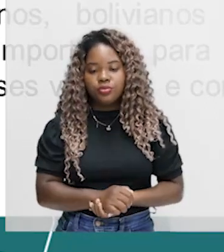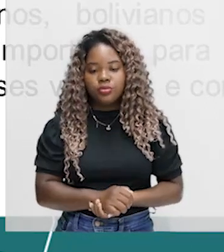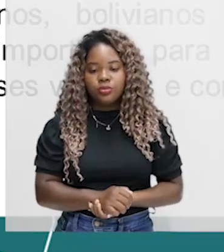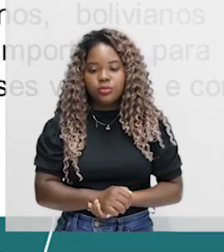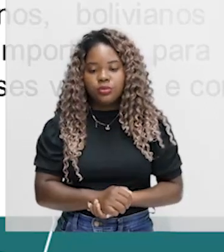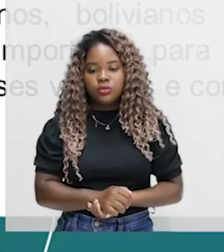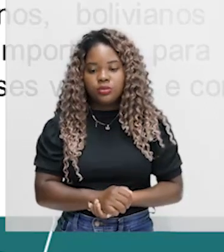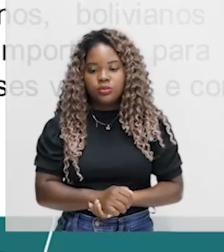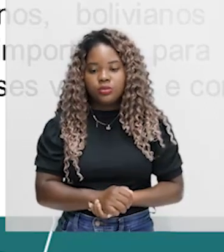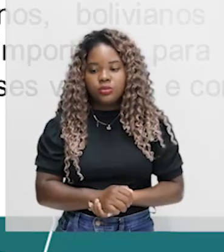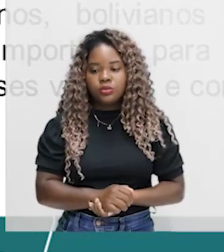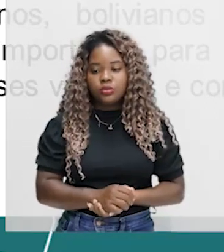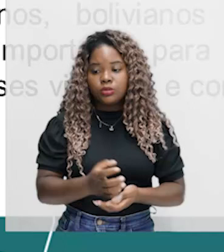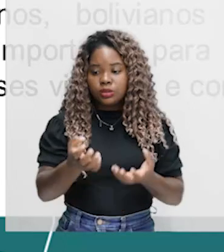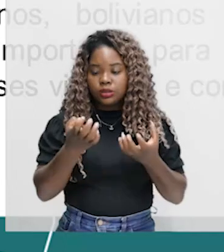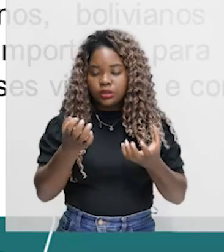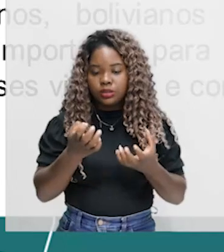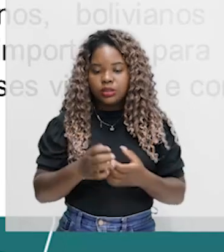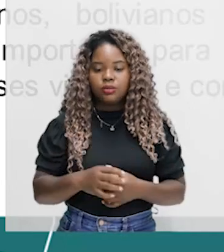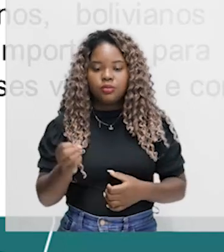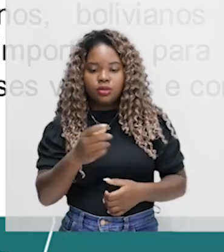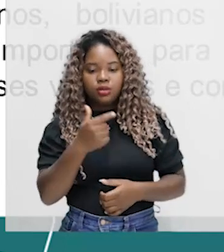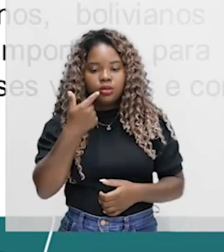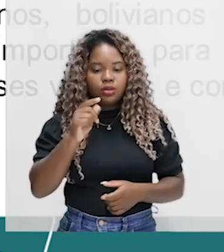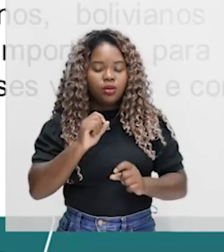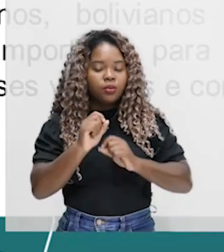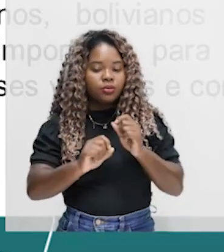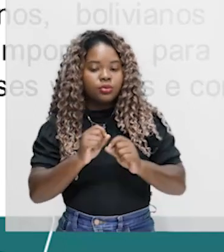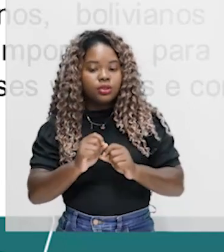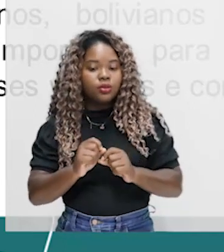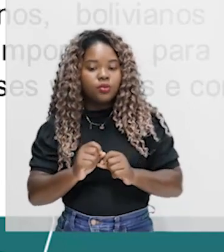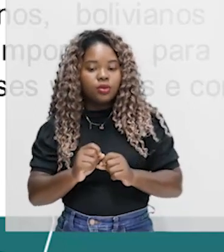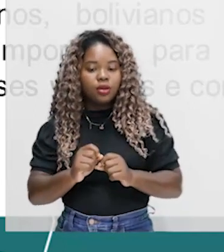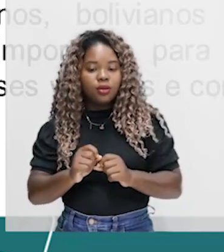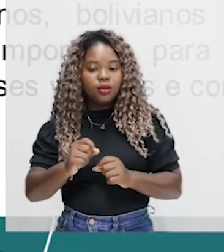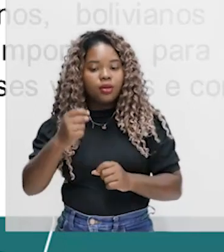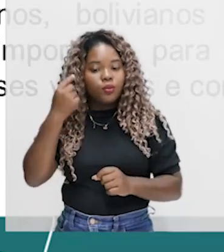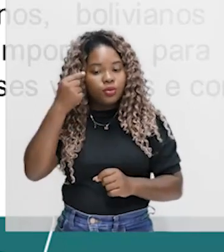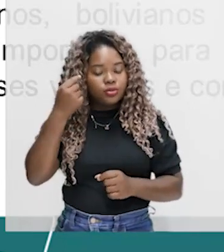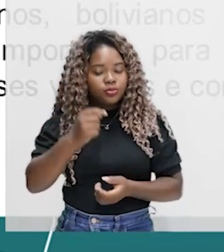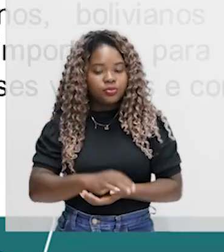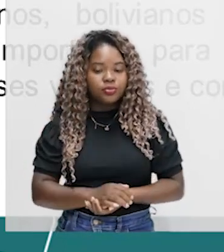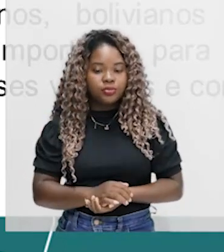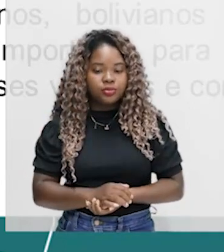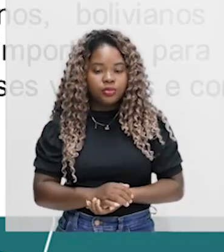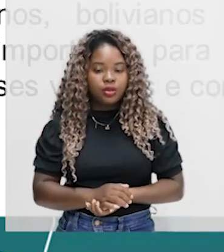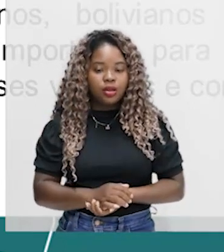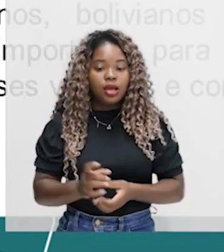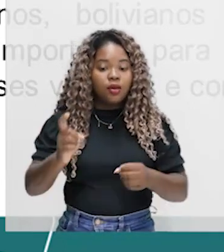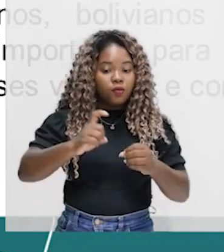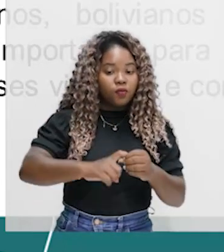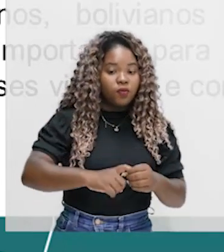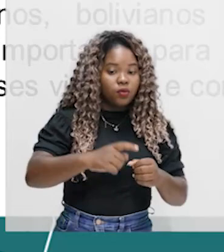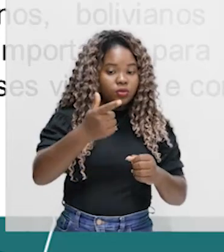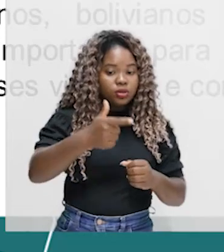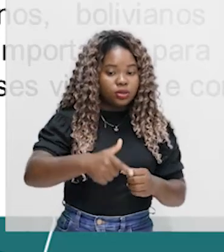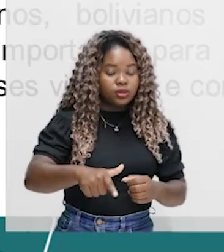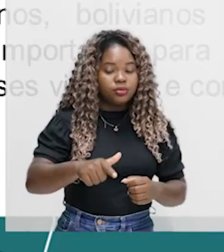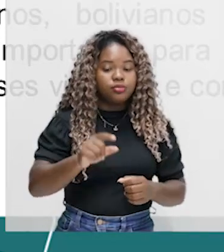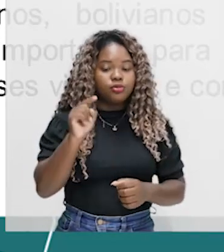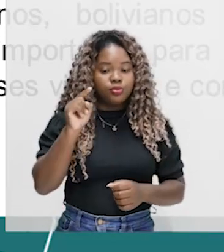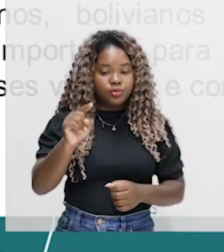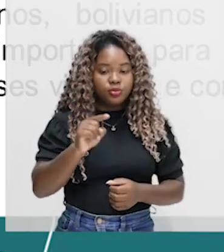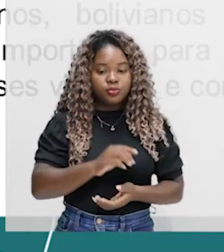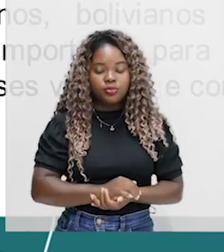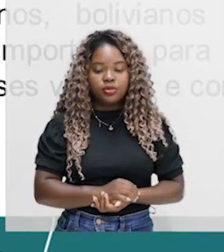buscados por quem pretende aprender uma nova língua é o espanhol. E aí eu volto lá naquele comentário